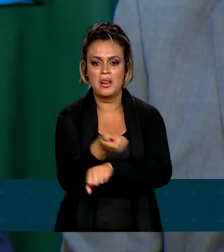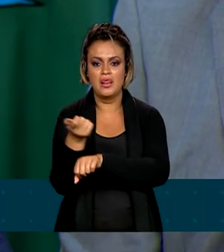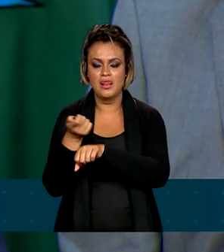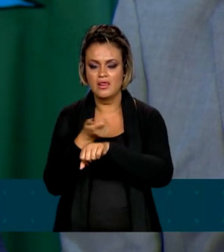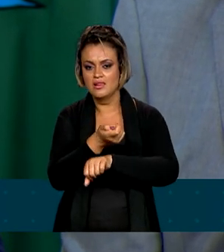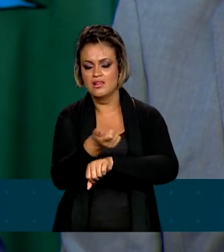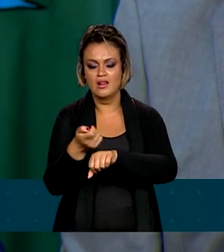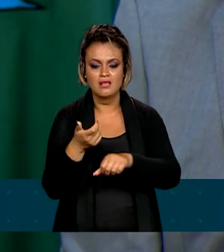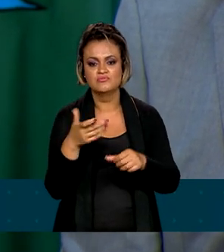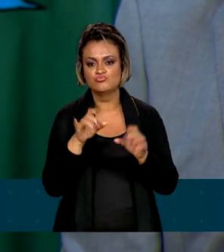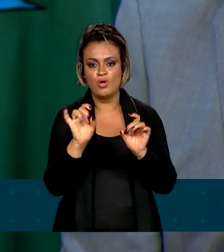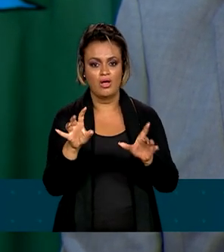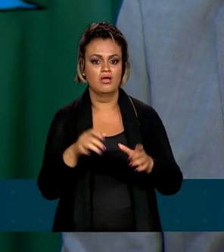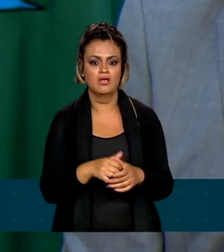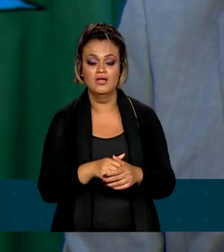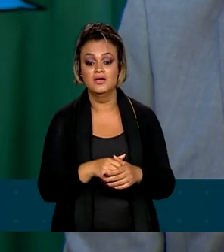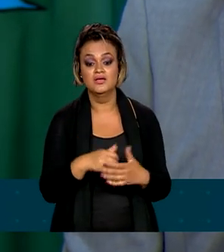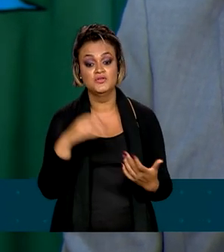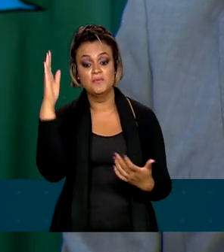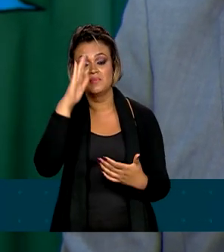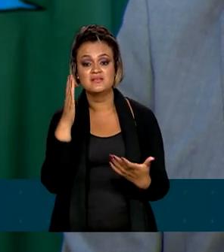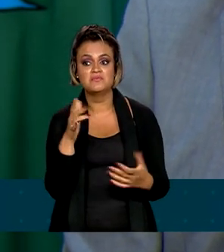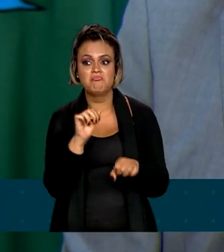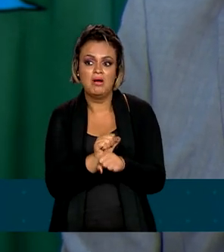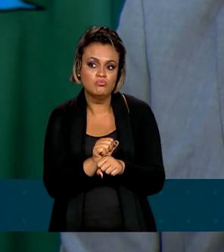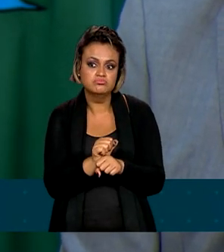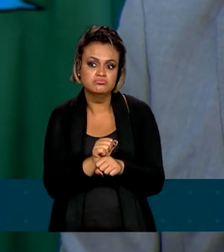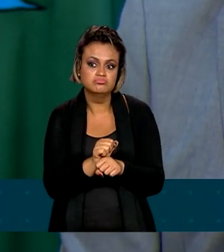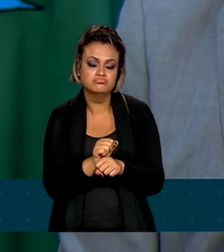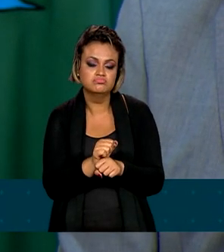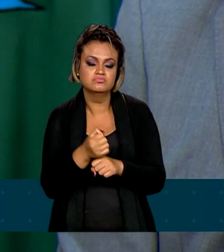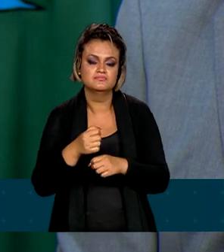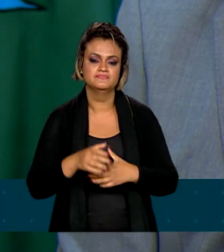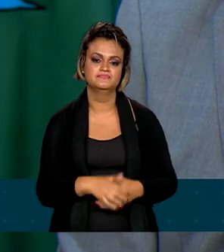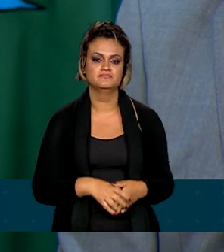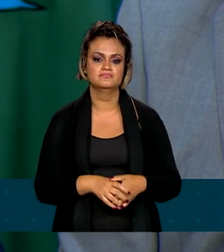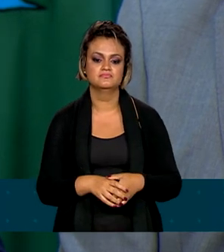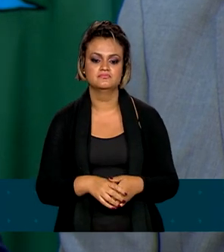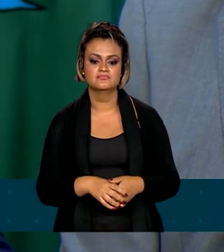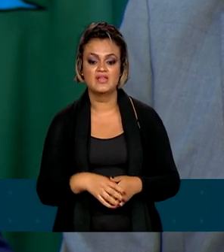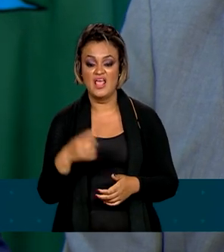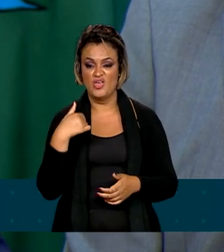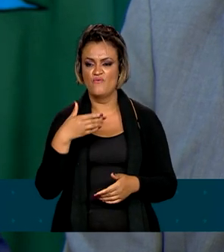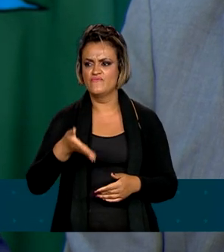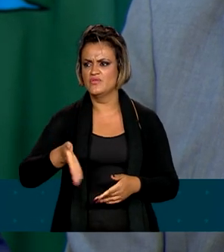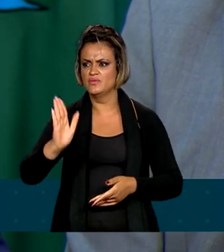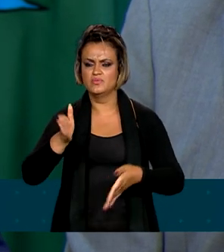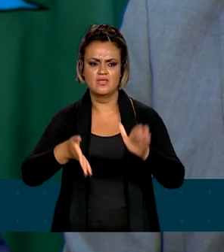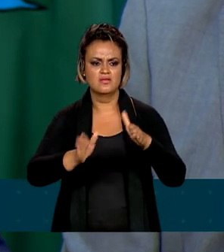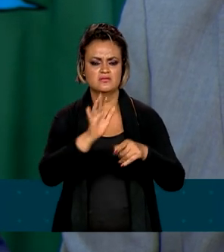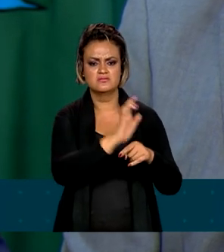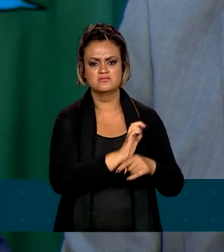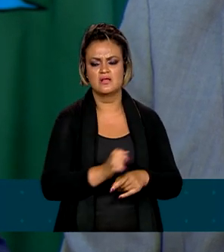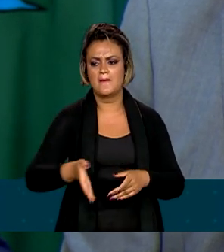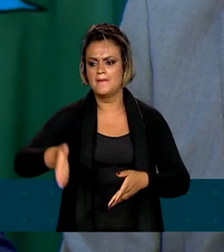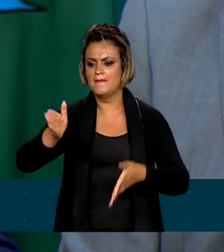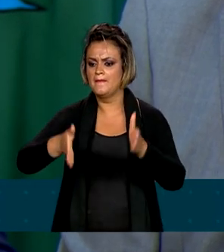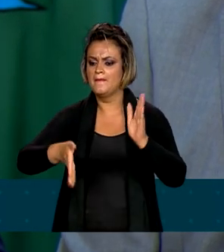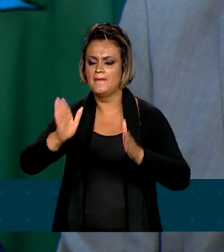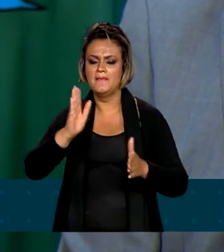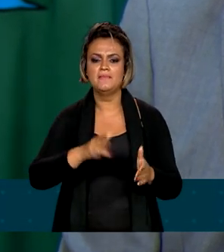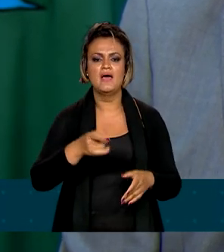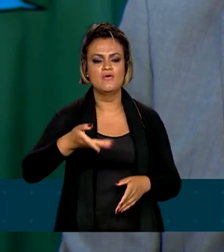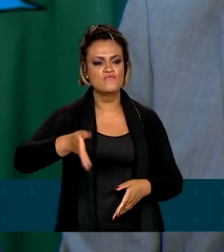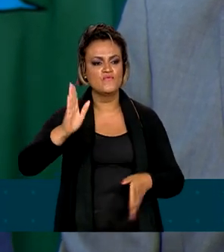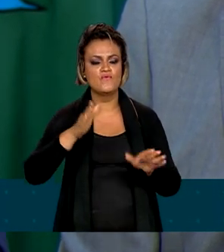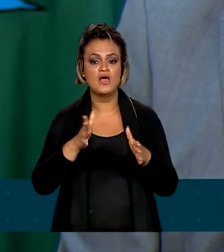news, sabe? E o país ficou paralisado. Eu tenho viajado a alguns estados, companheiros, prefeitos,